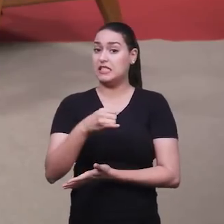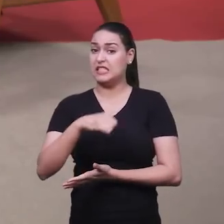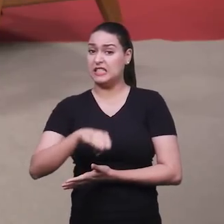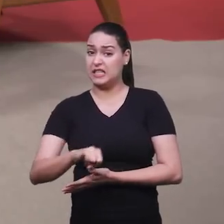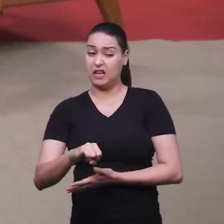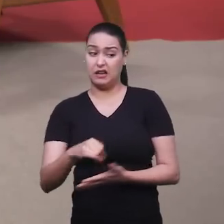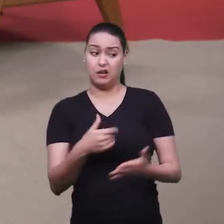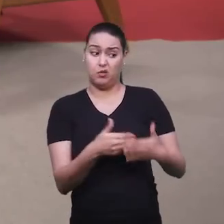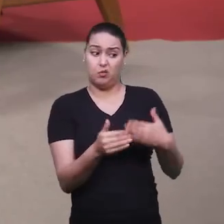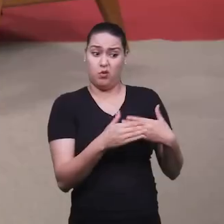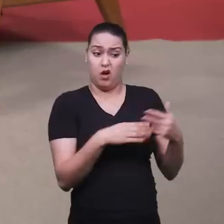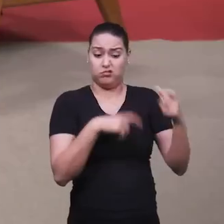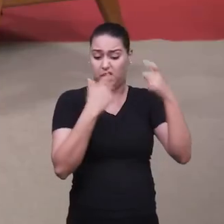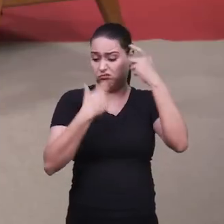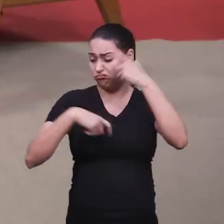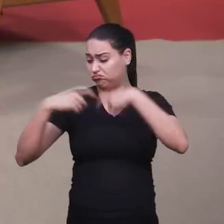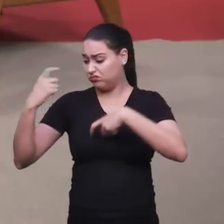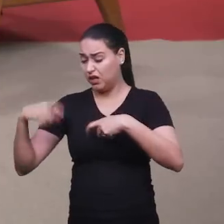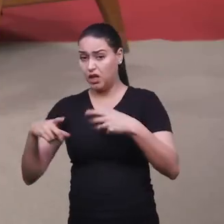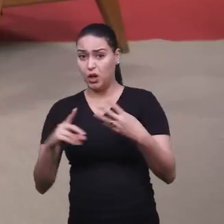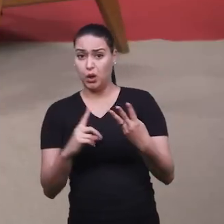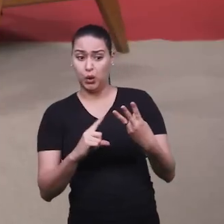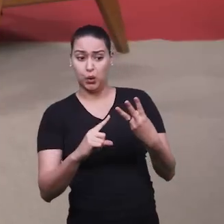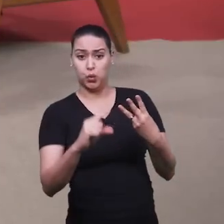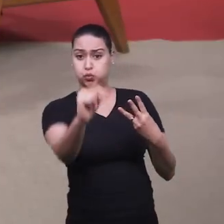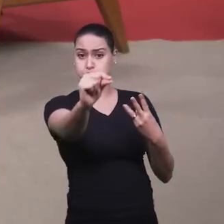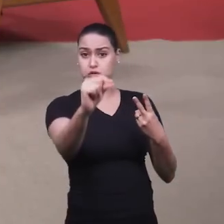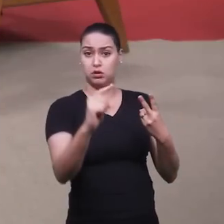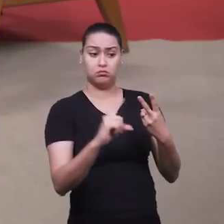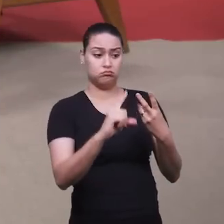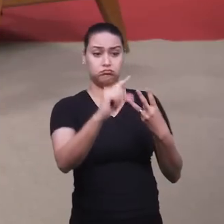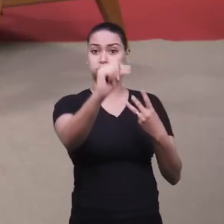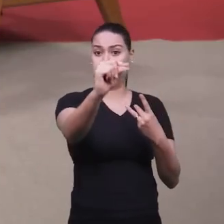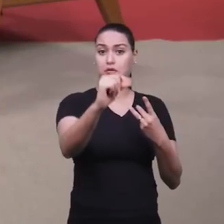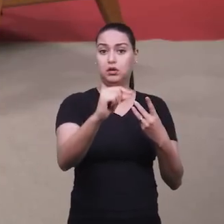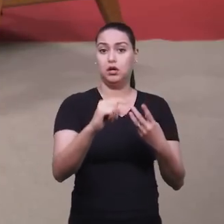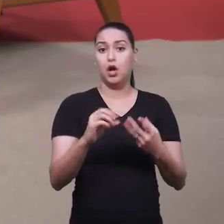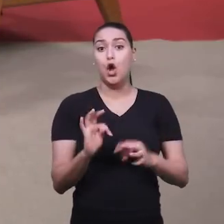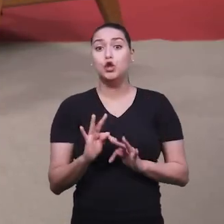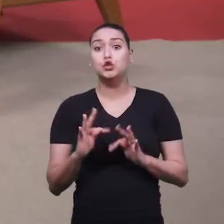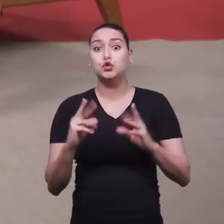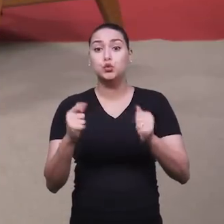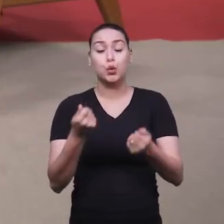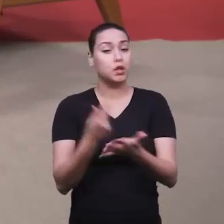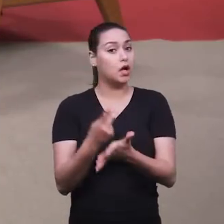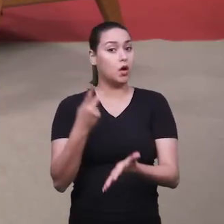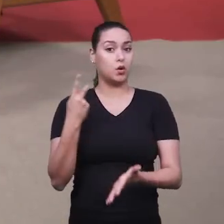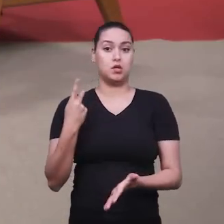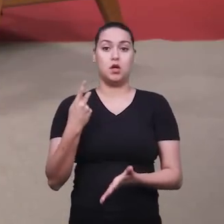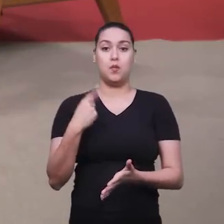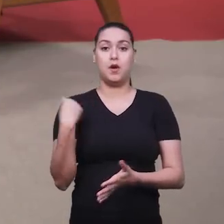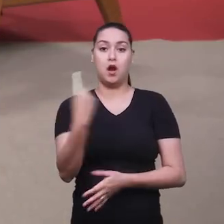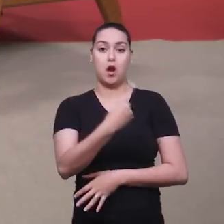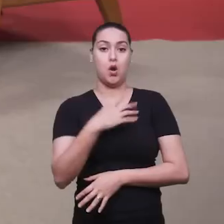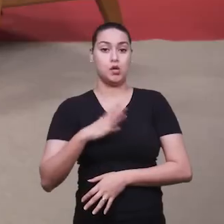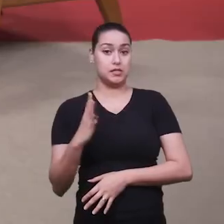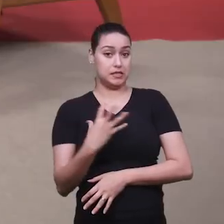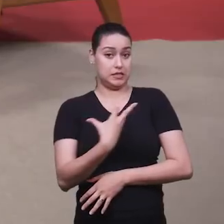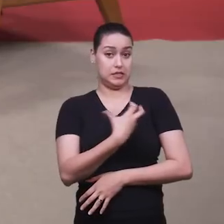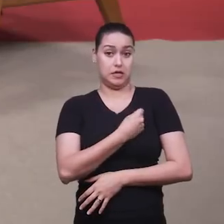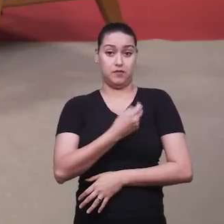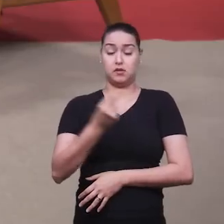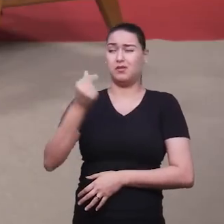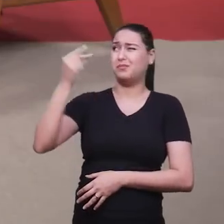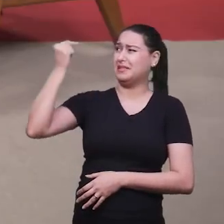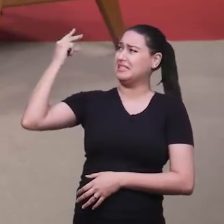do qualquer corpo, um de nós qualquer um mesmo. sair, tudo que foi feito para a